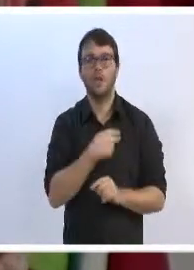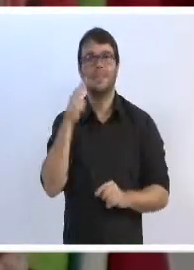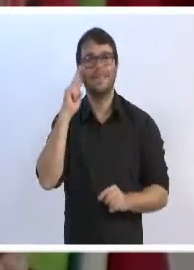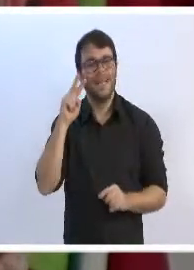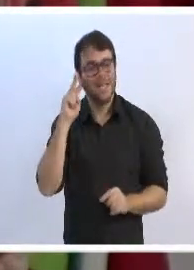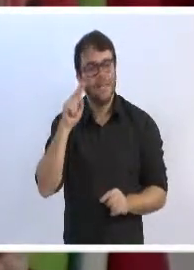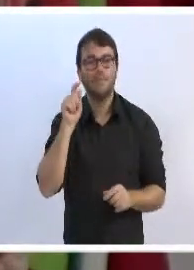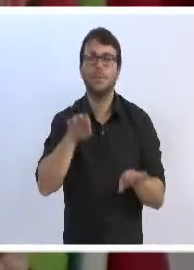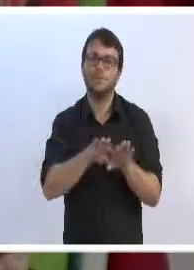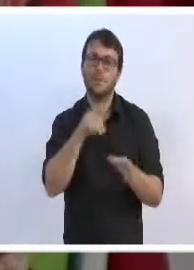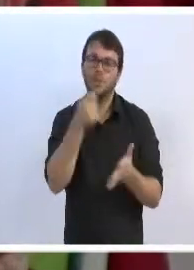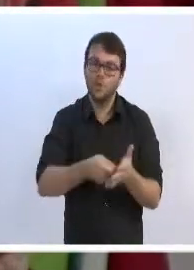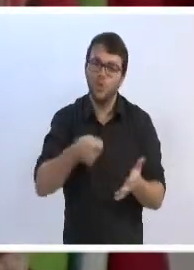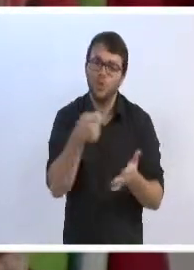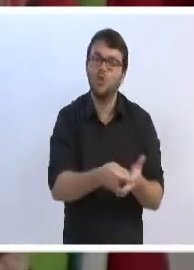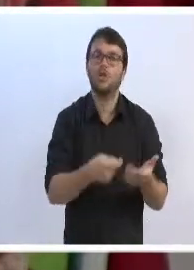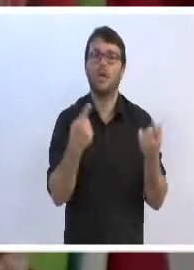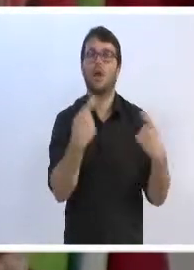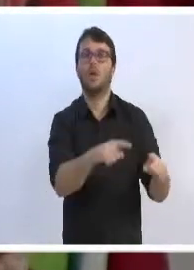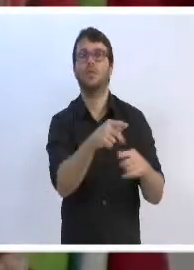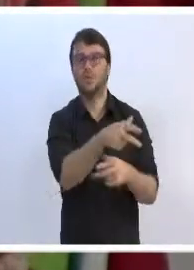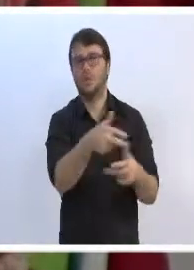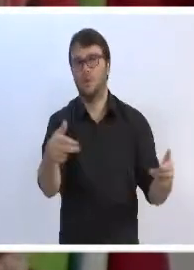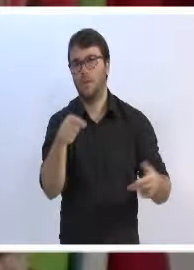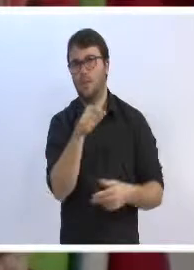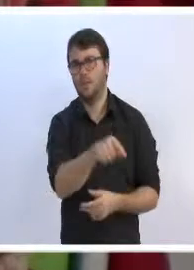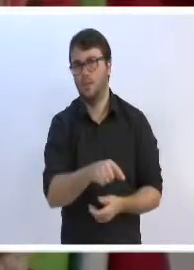luta contra a